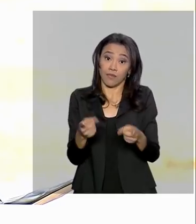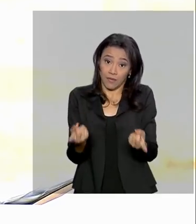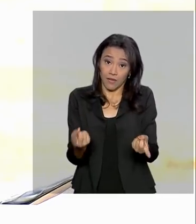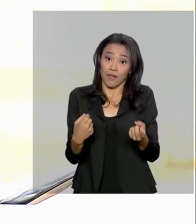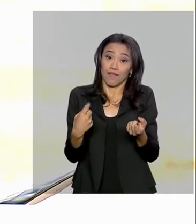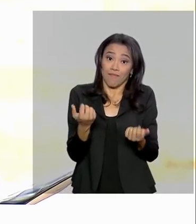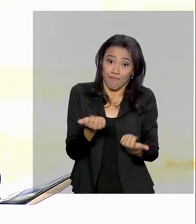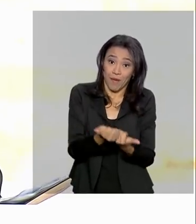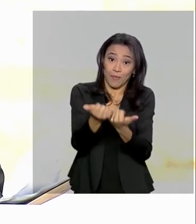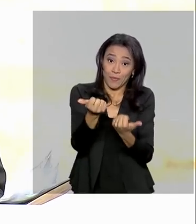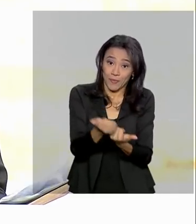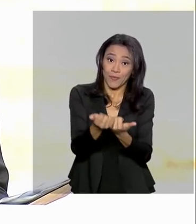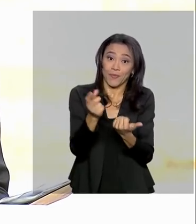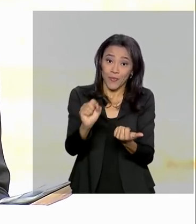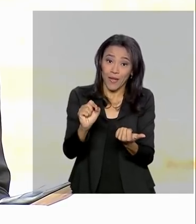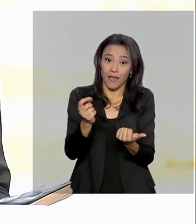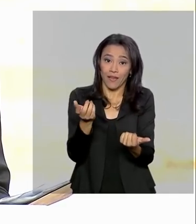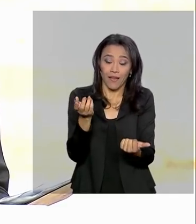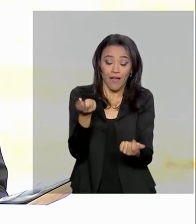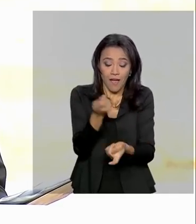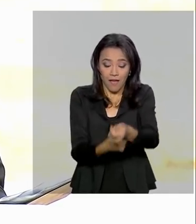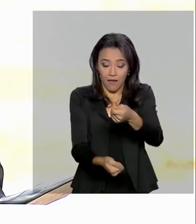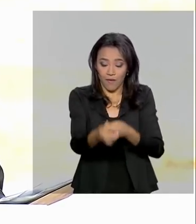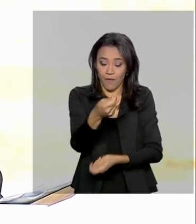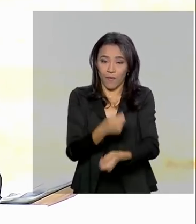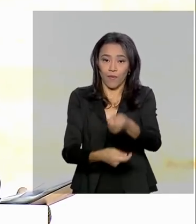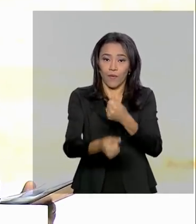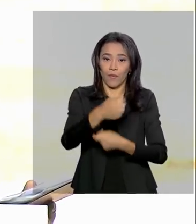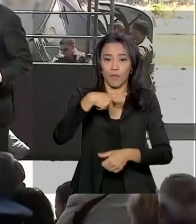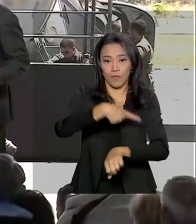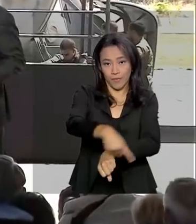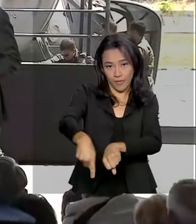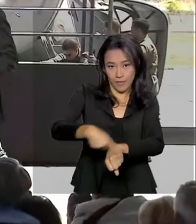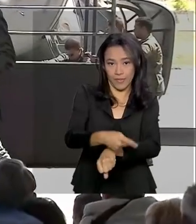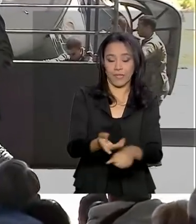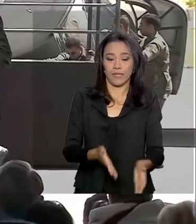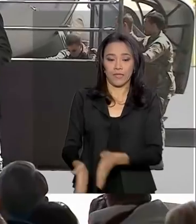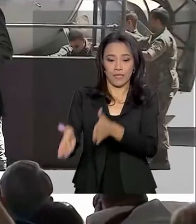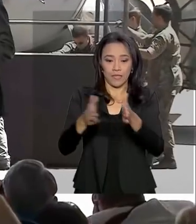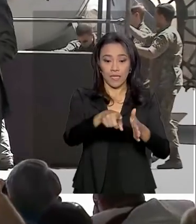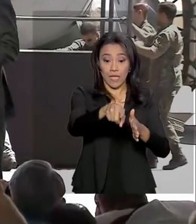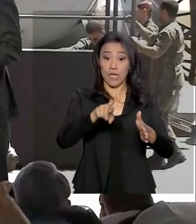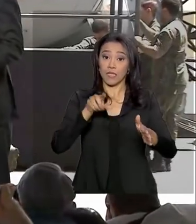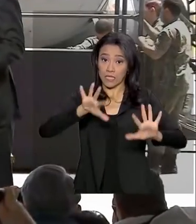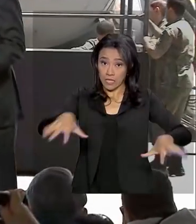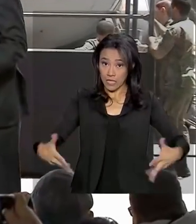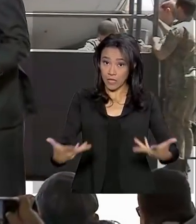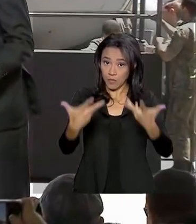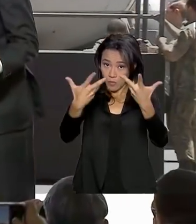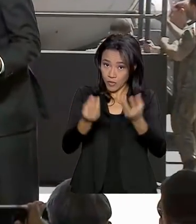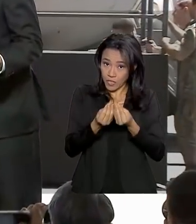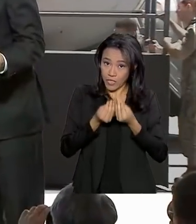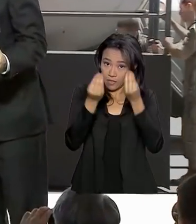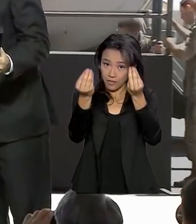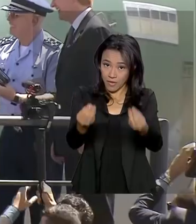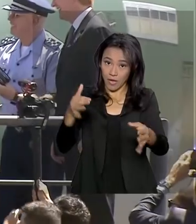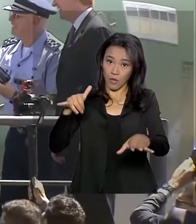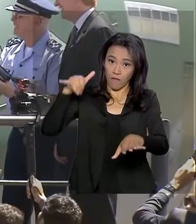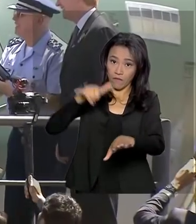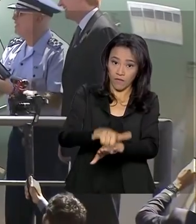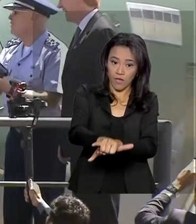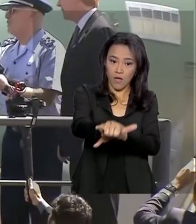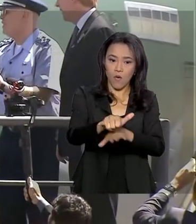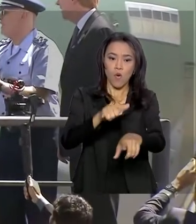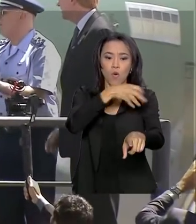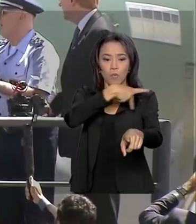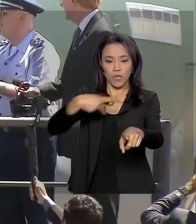contribuição para a economia do país. Durante a cerimônia de entrega do KC-390, o